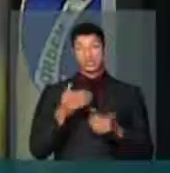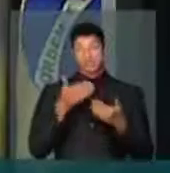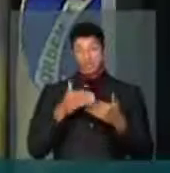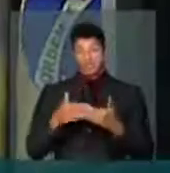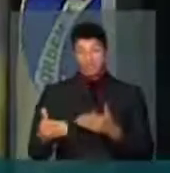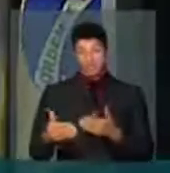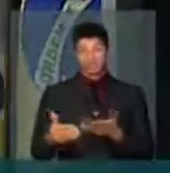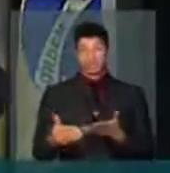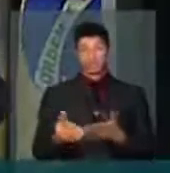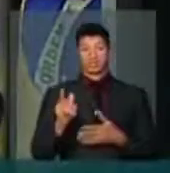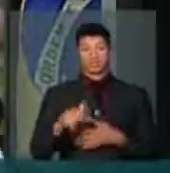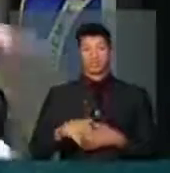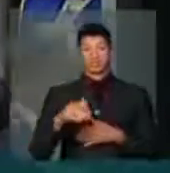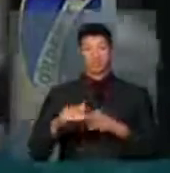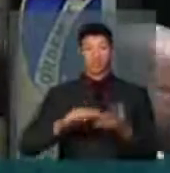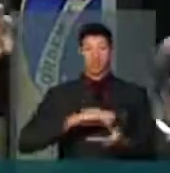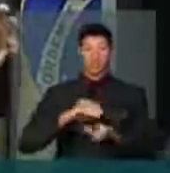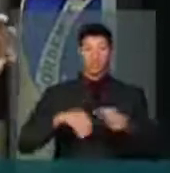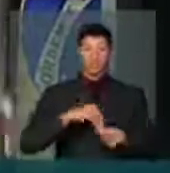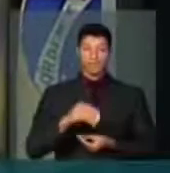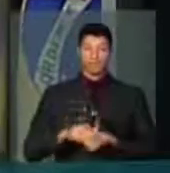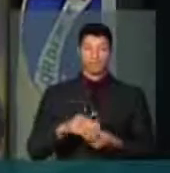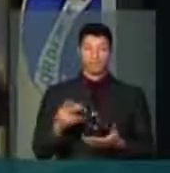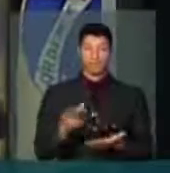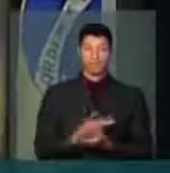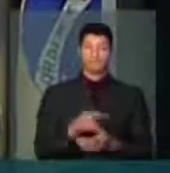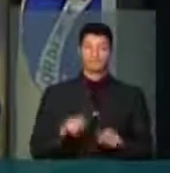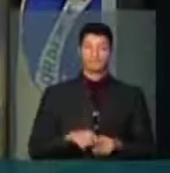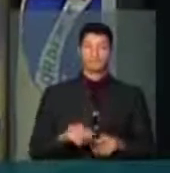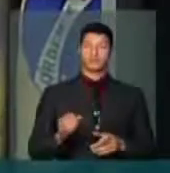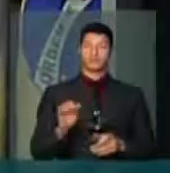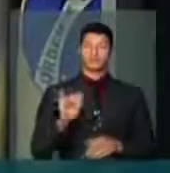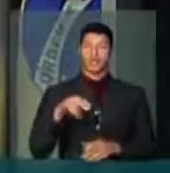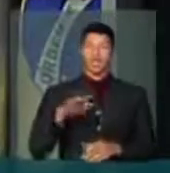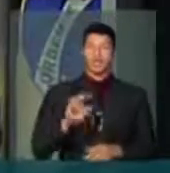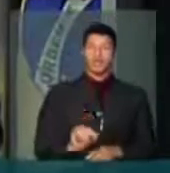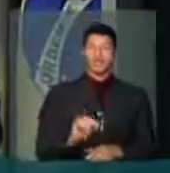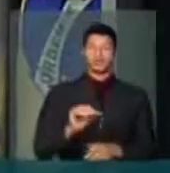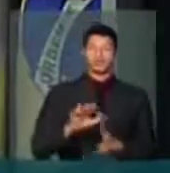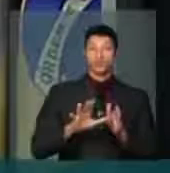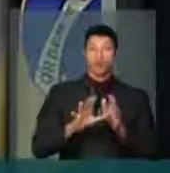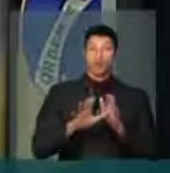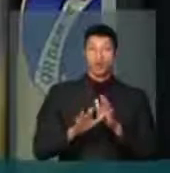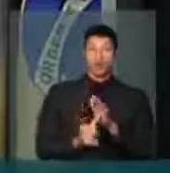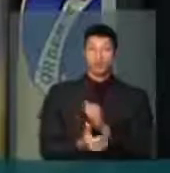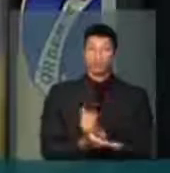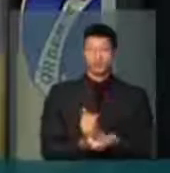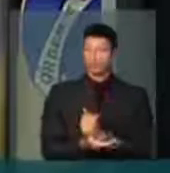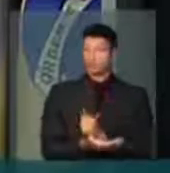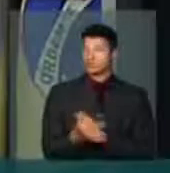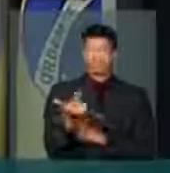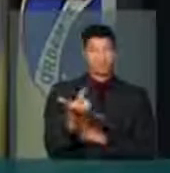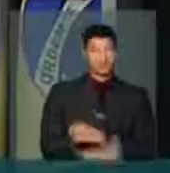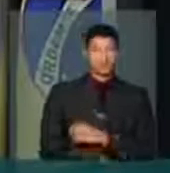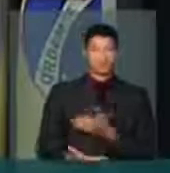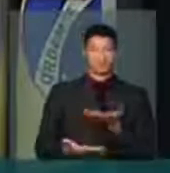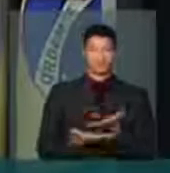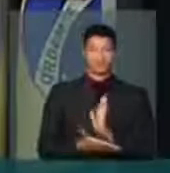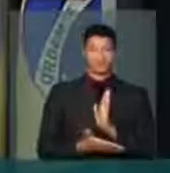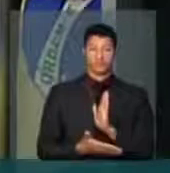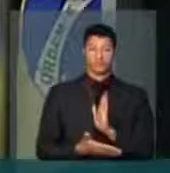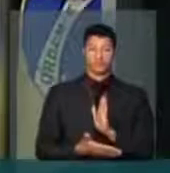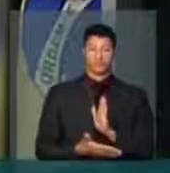está, que é uma mistura de incompetência e antro de corrupção, não quis aprovar o